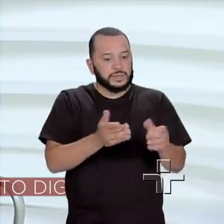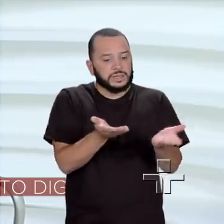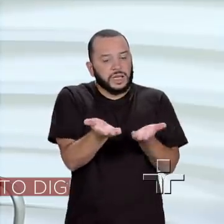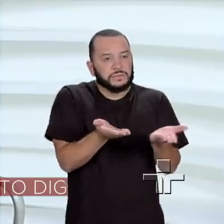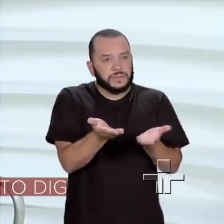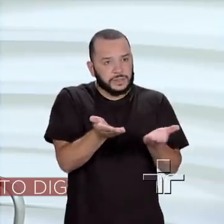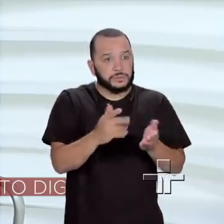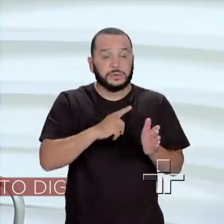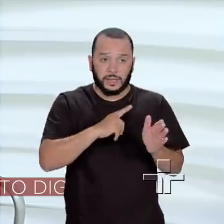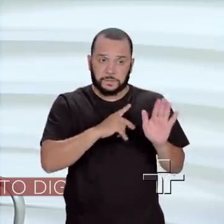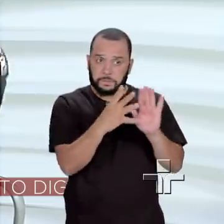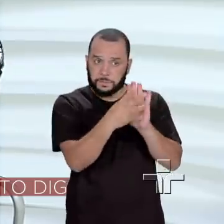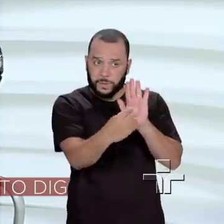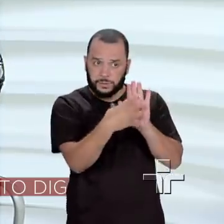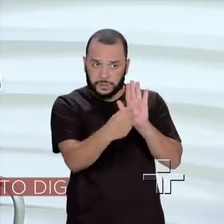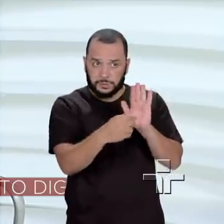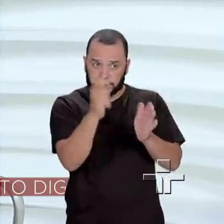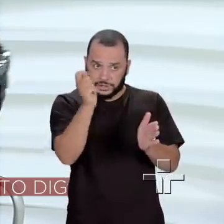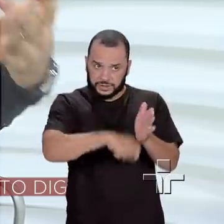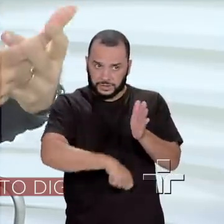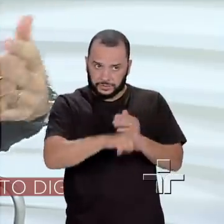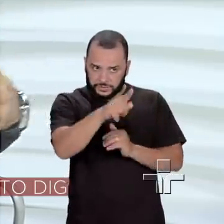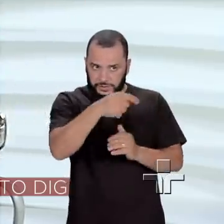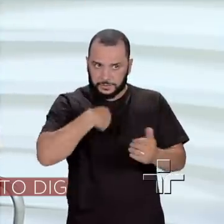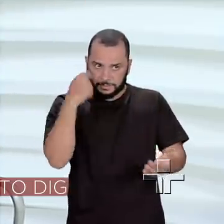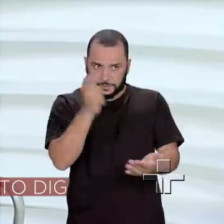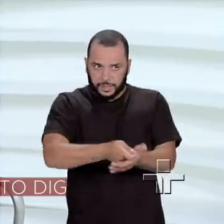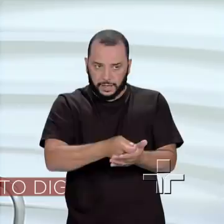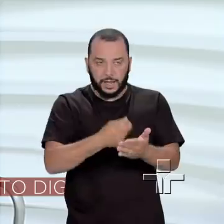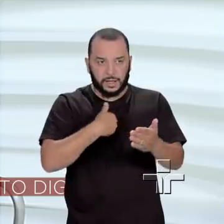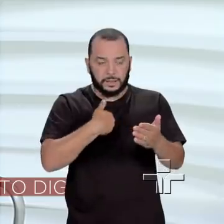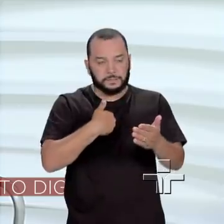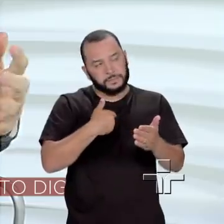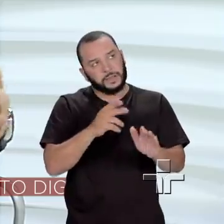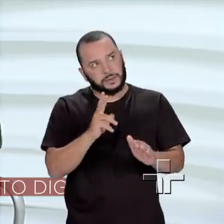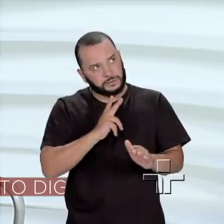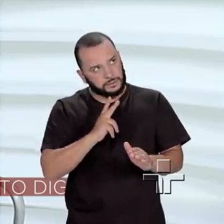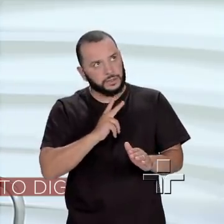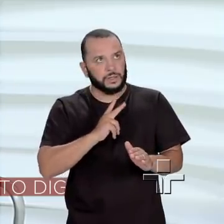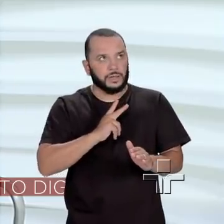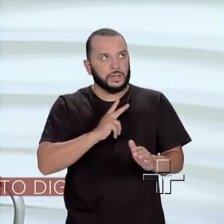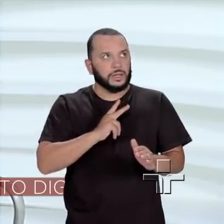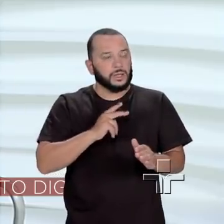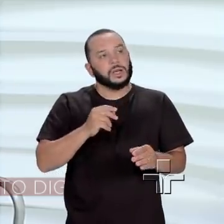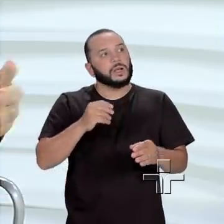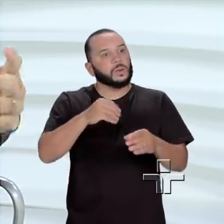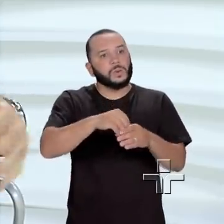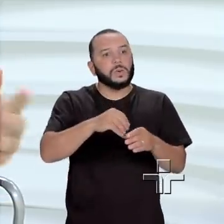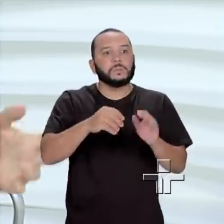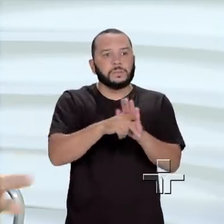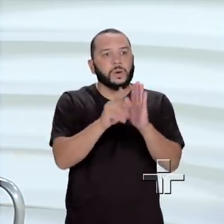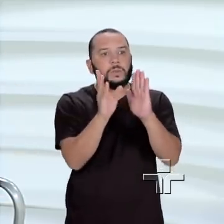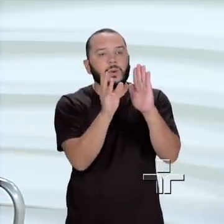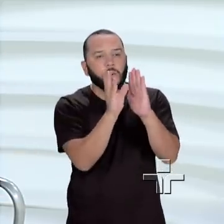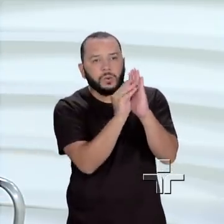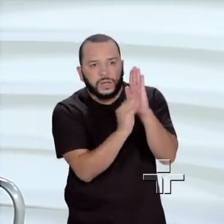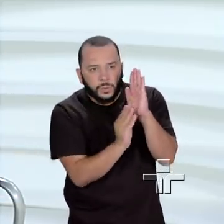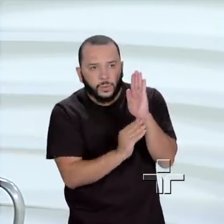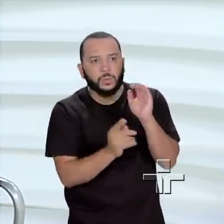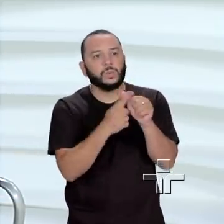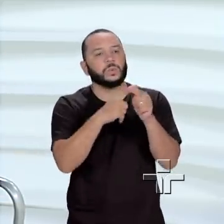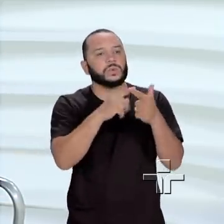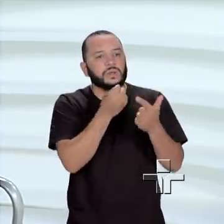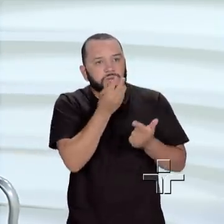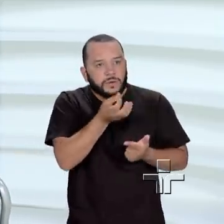há modelos de assinatura, ou seja, você pagar para ter acesso a um determinado tipo de conteúdo, informação, áudio, vídeo, seja lá o que